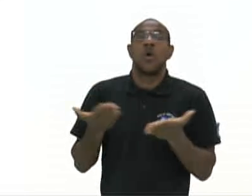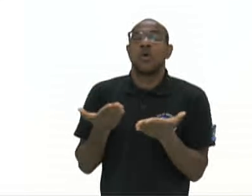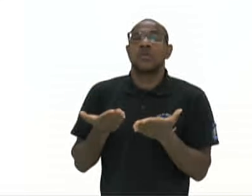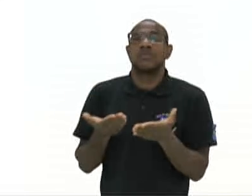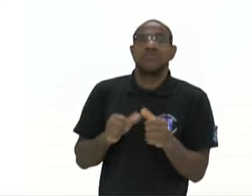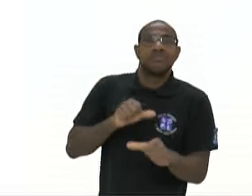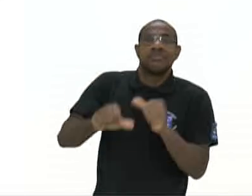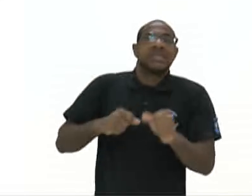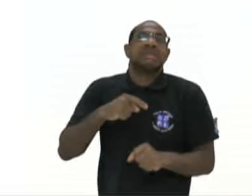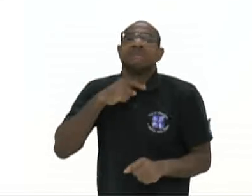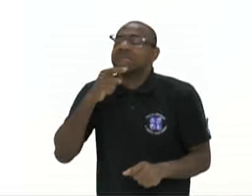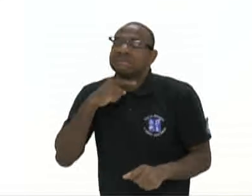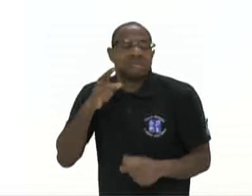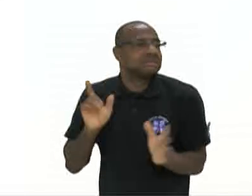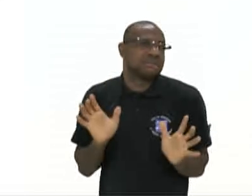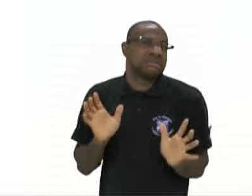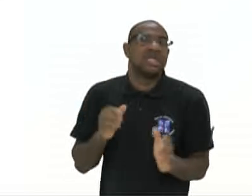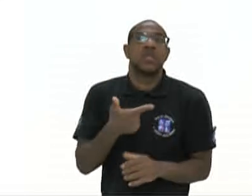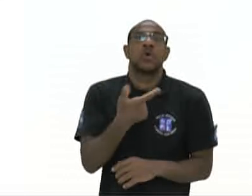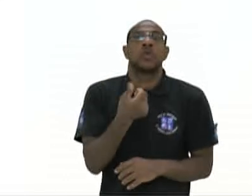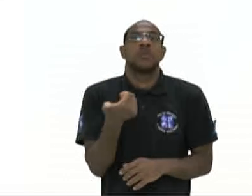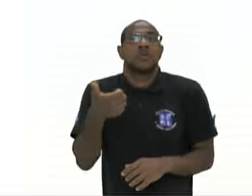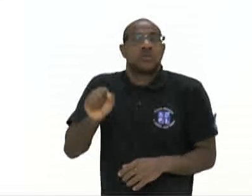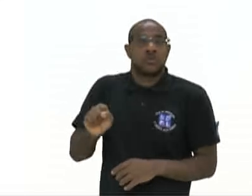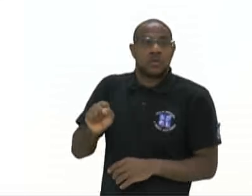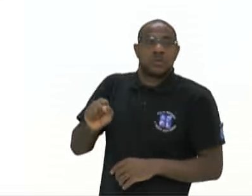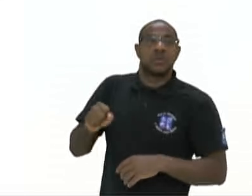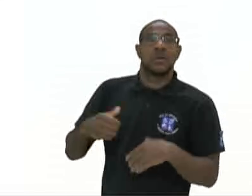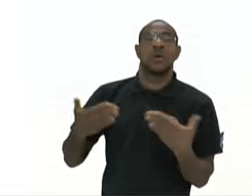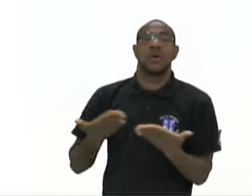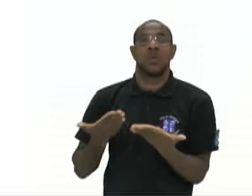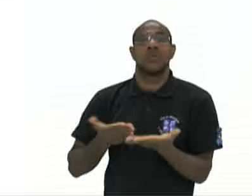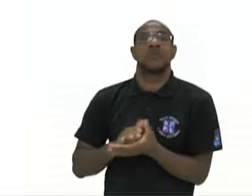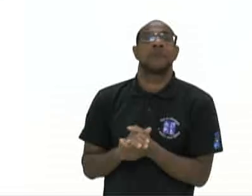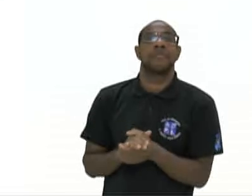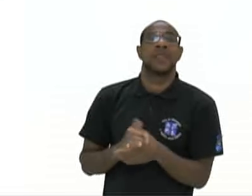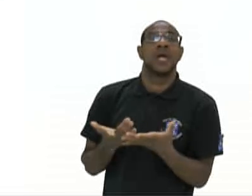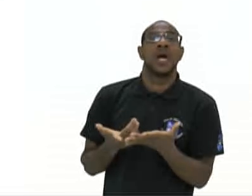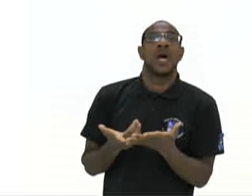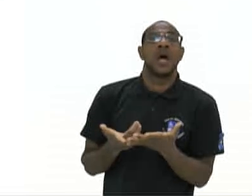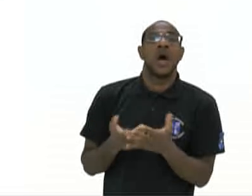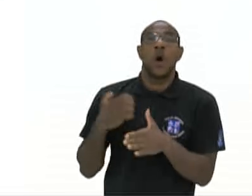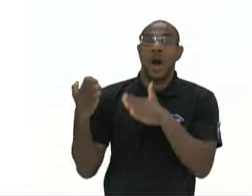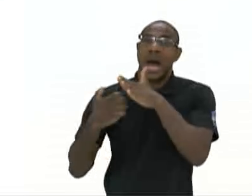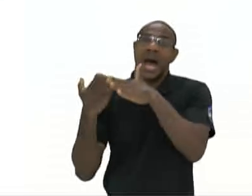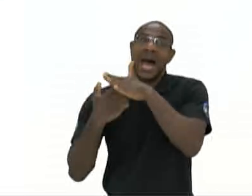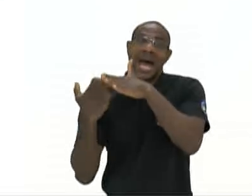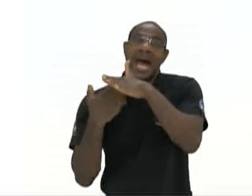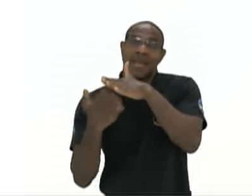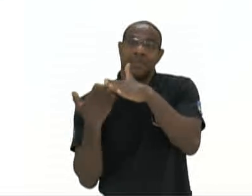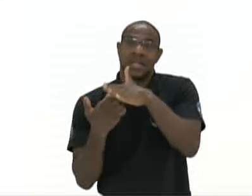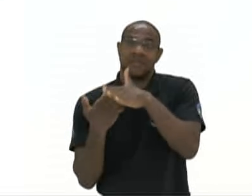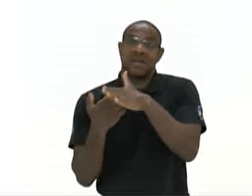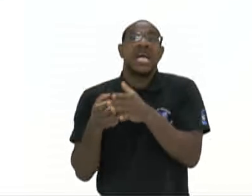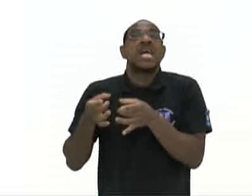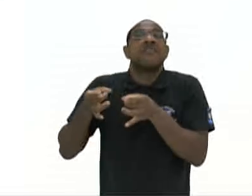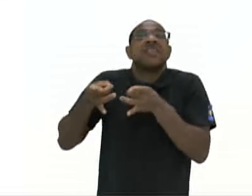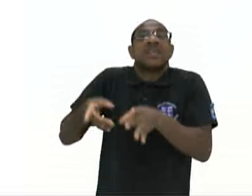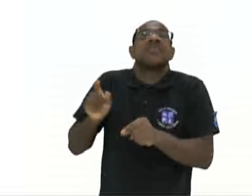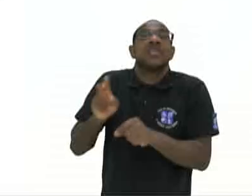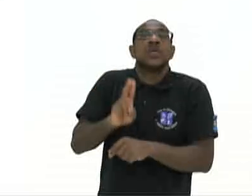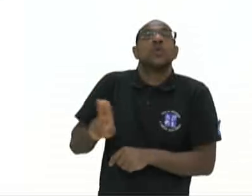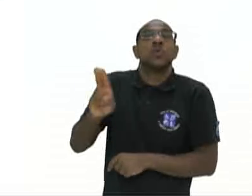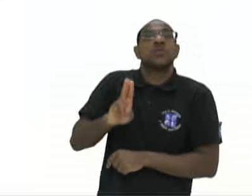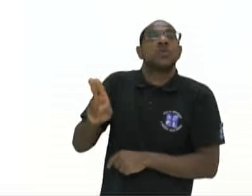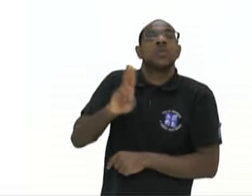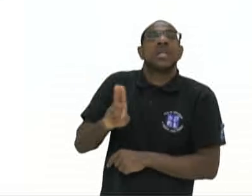em 2018. A rede de cafeterias Starbucks anunciou que vai deixar de usar canudos de plástico em